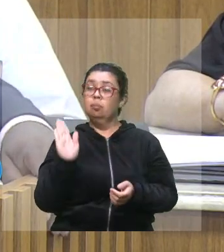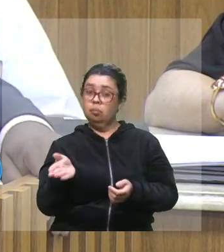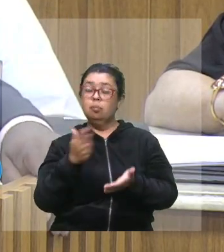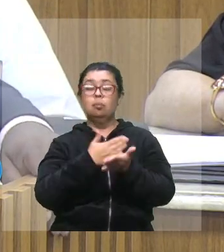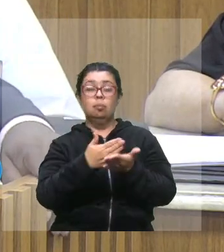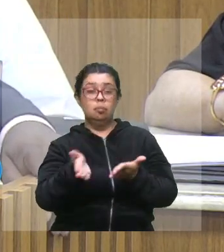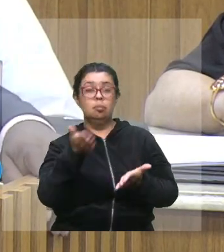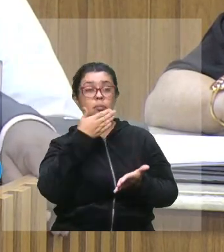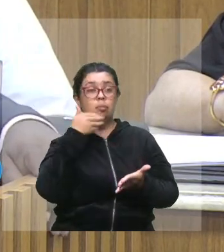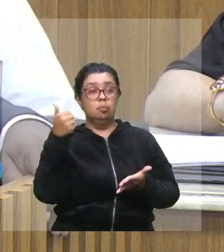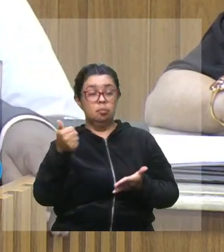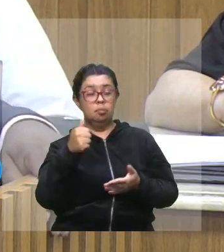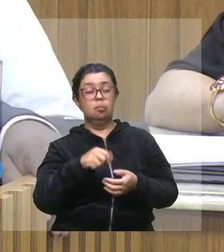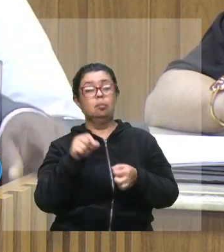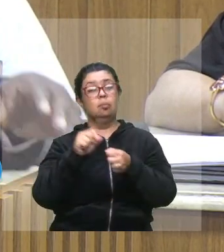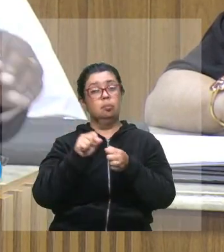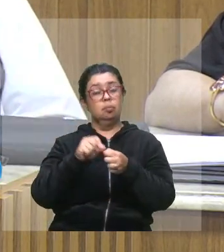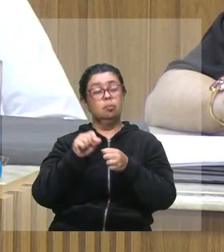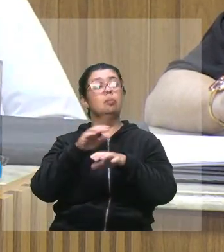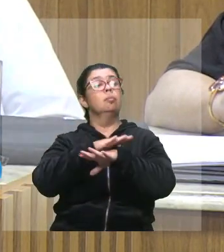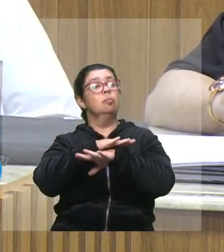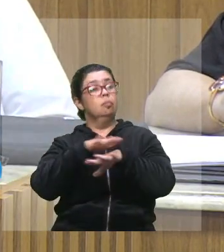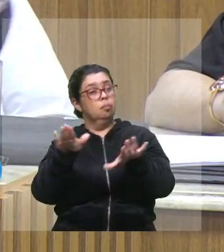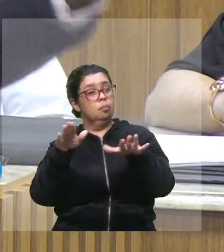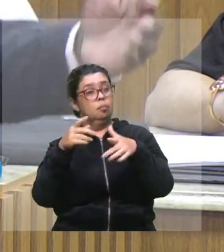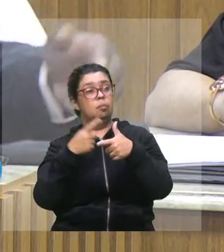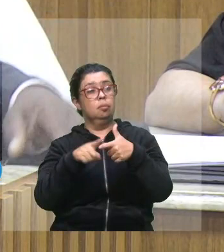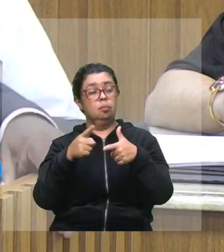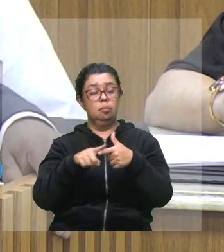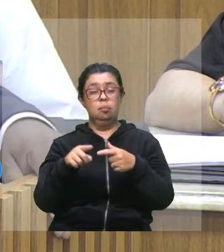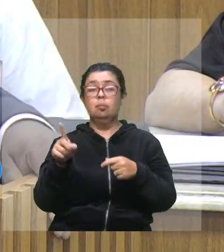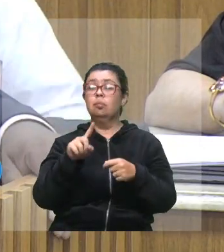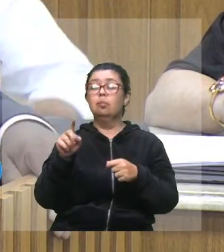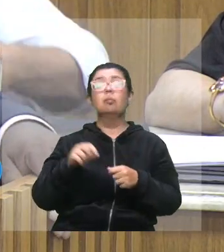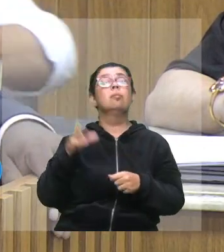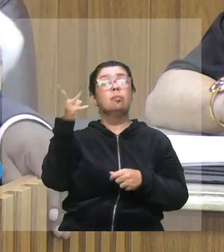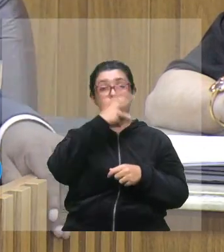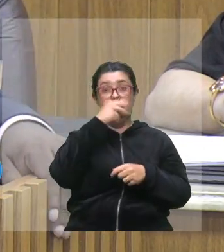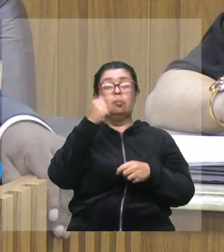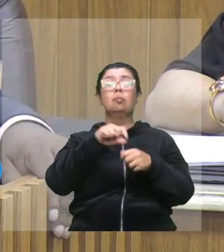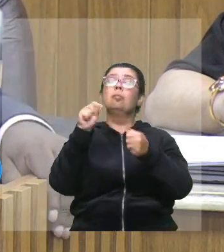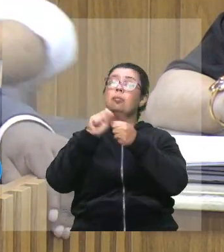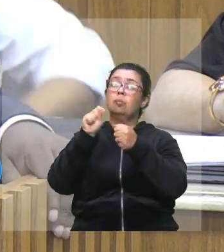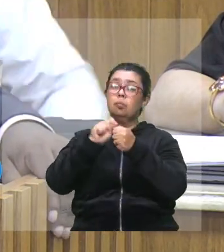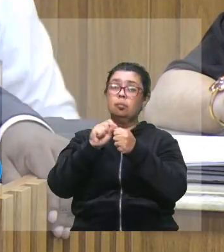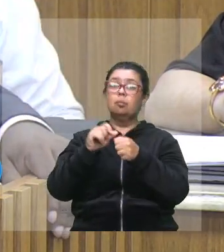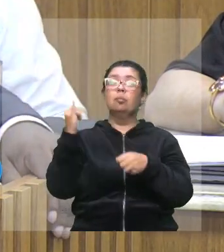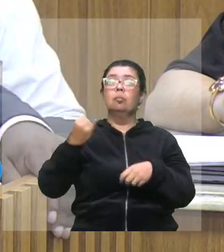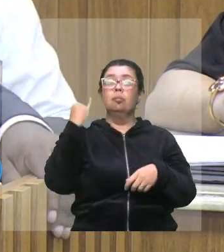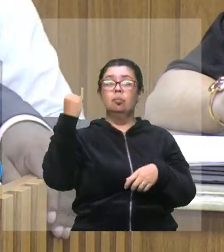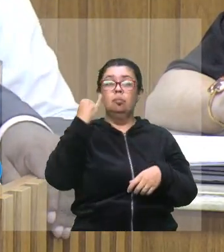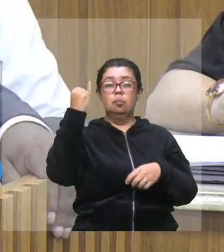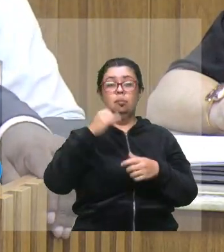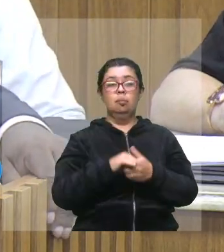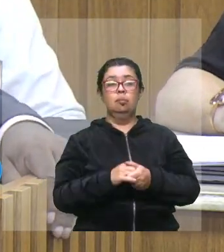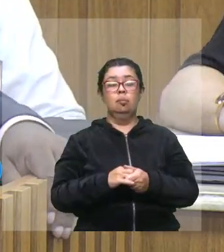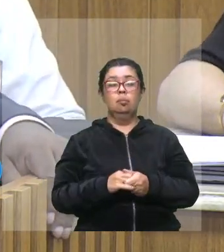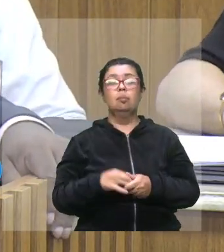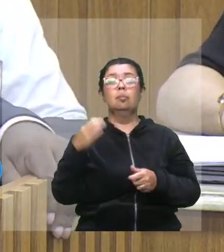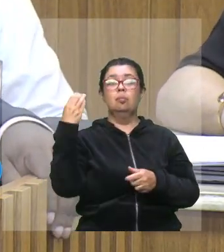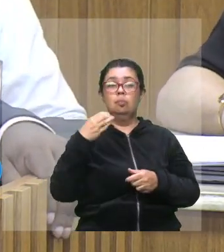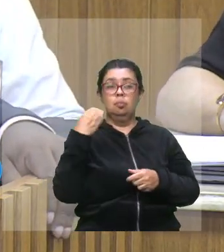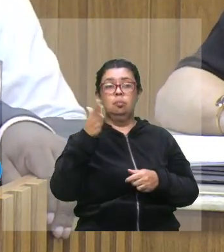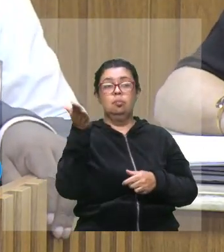passo a passo, vão resolver o problema, não se resolve o problema da noite para o dia. Vamos fazendo, o importante é a intenção de melhorar